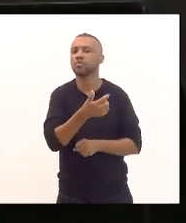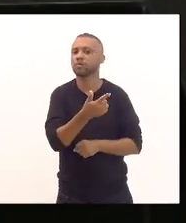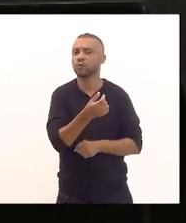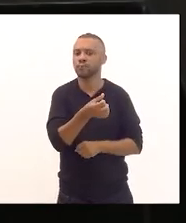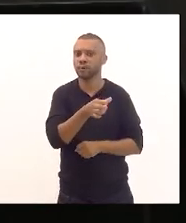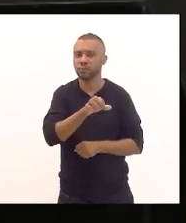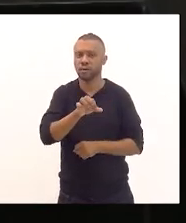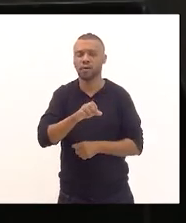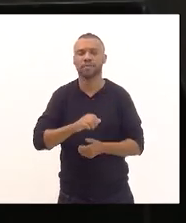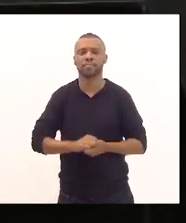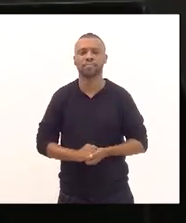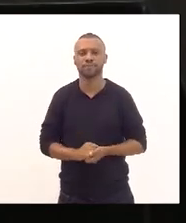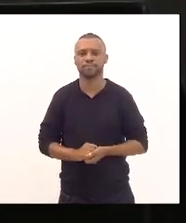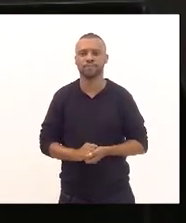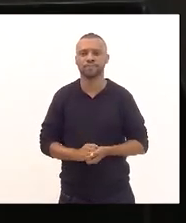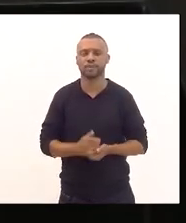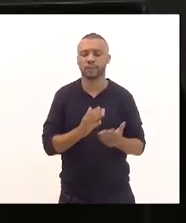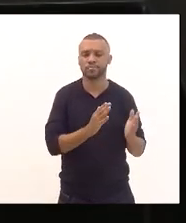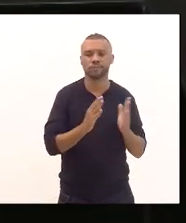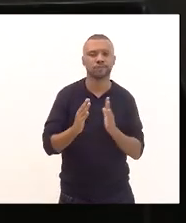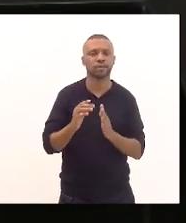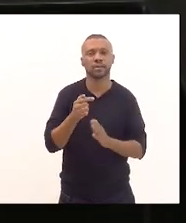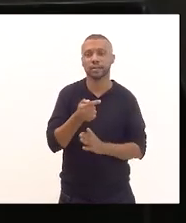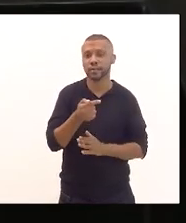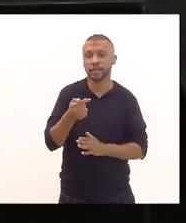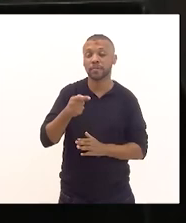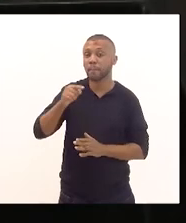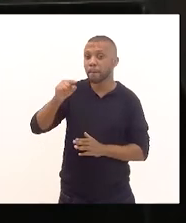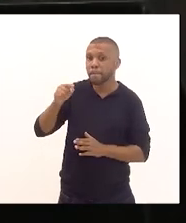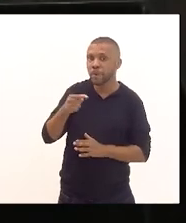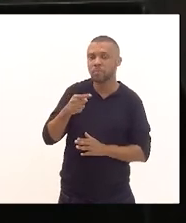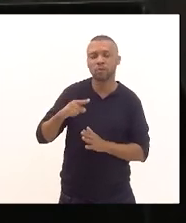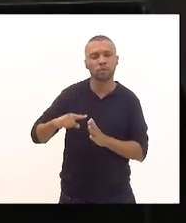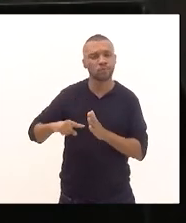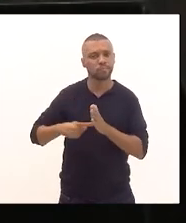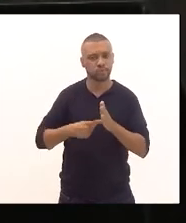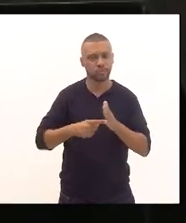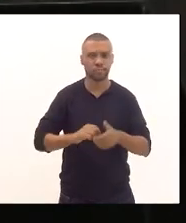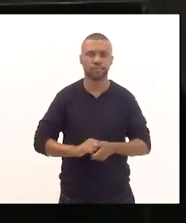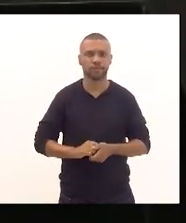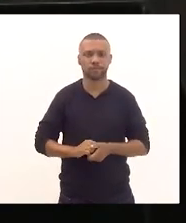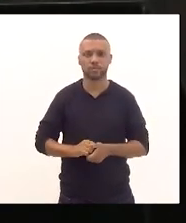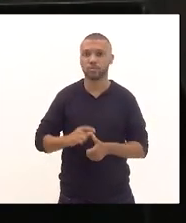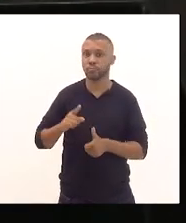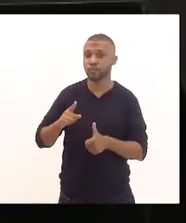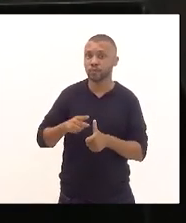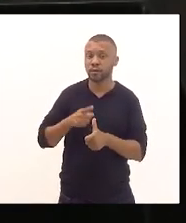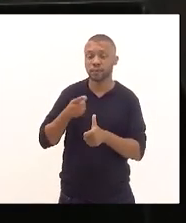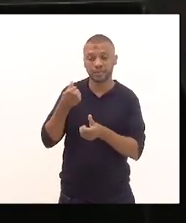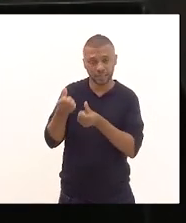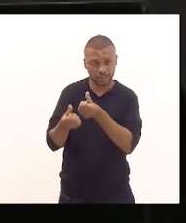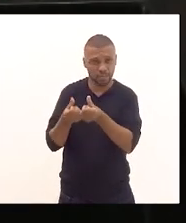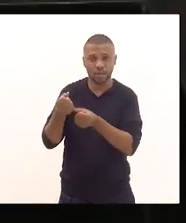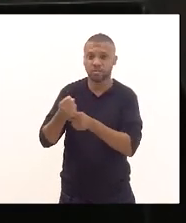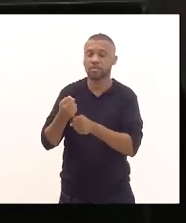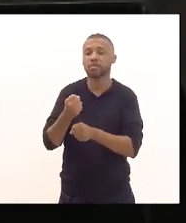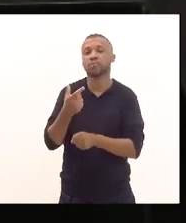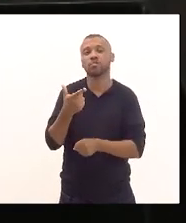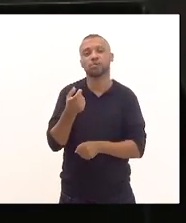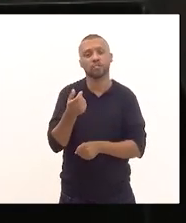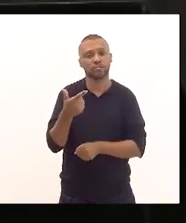passando para 77 mil denúncias no primeiro semestre de 2000 e 21